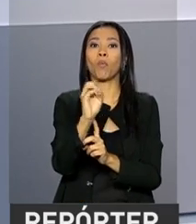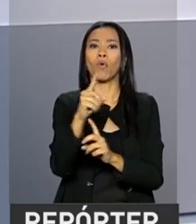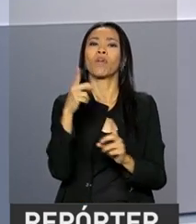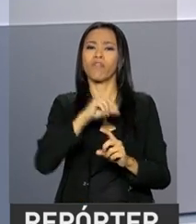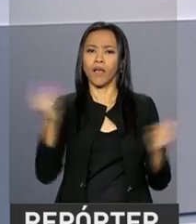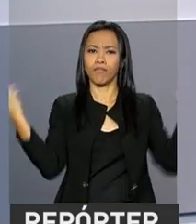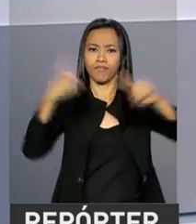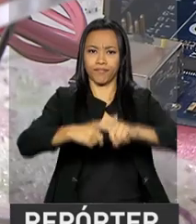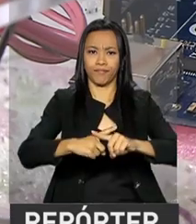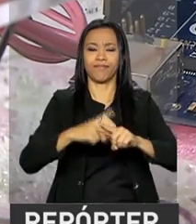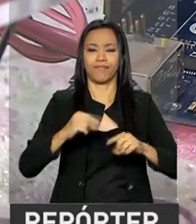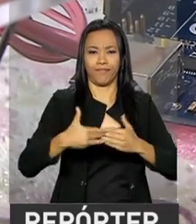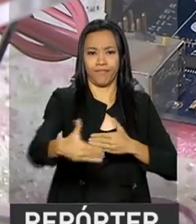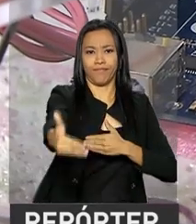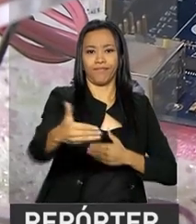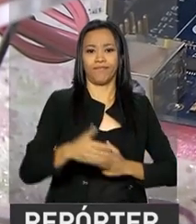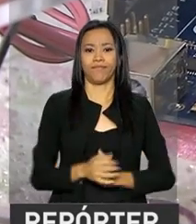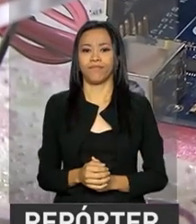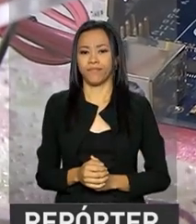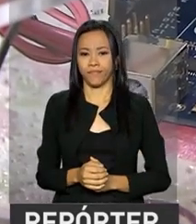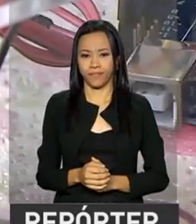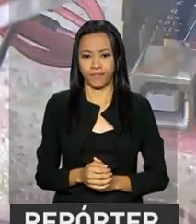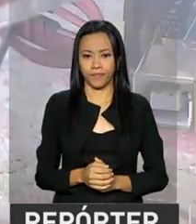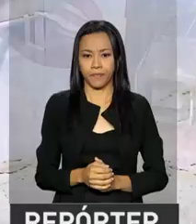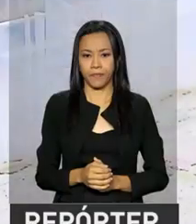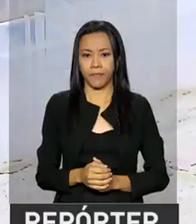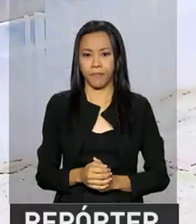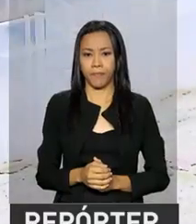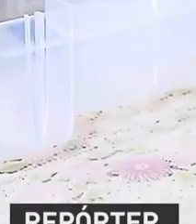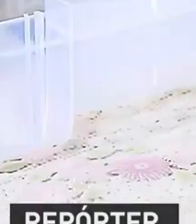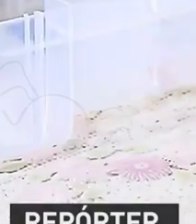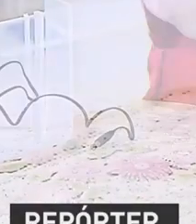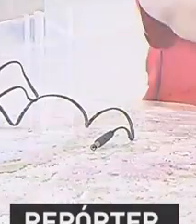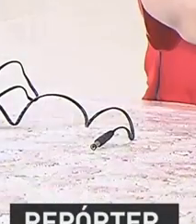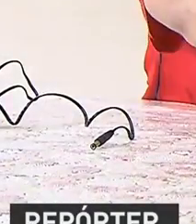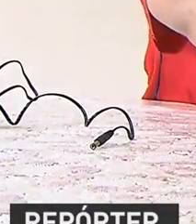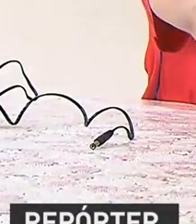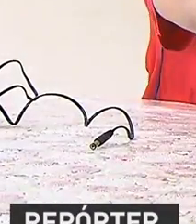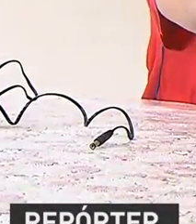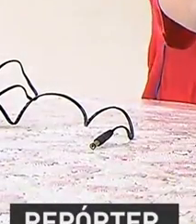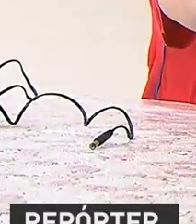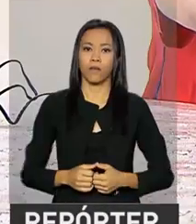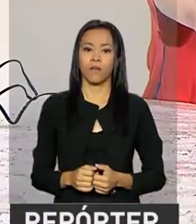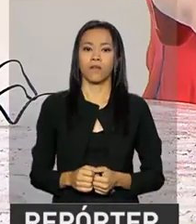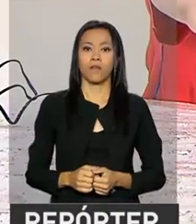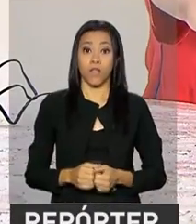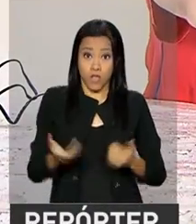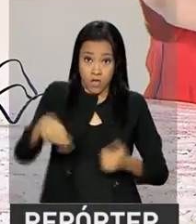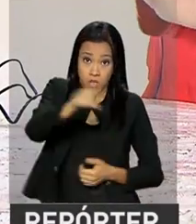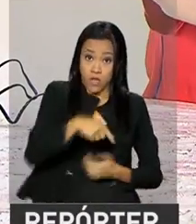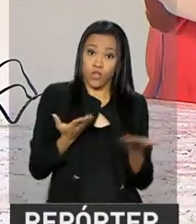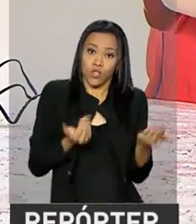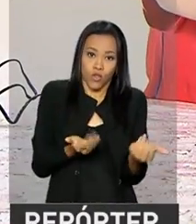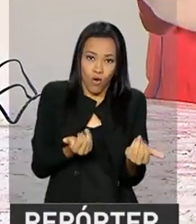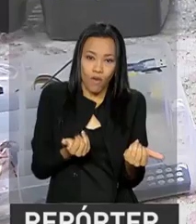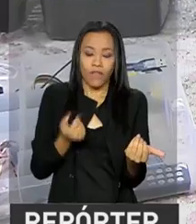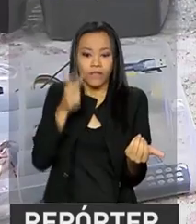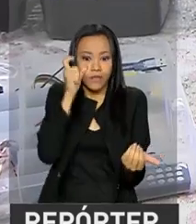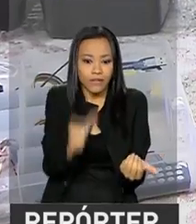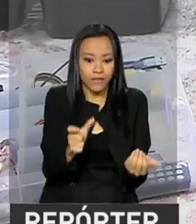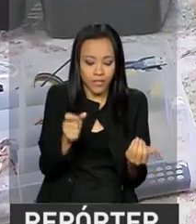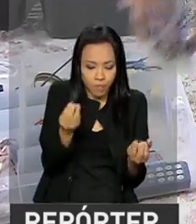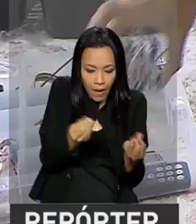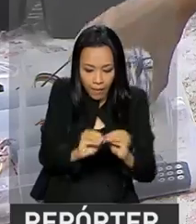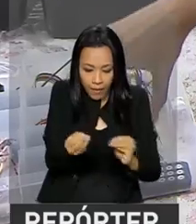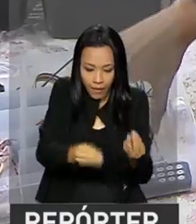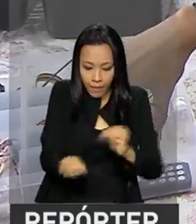de Robótica. jovens interessados em construir robôs.